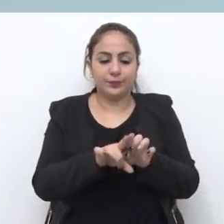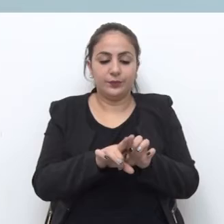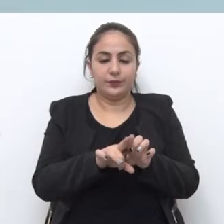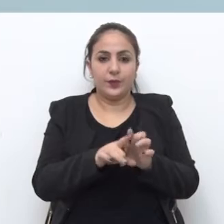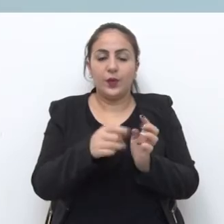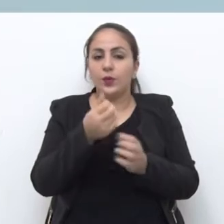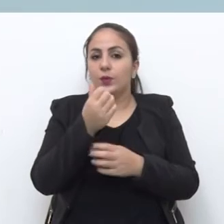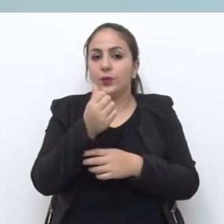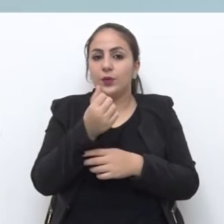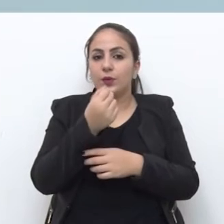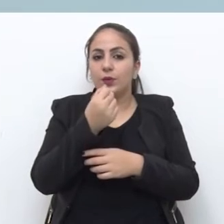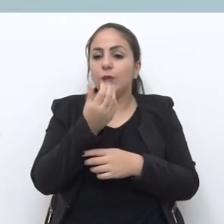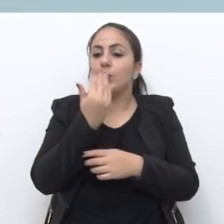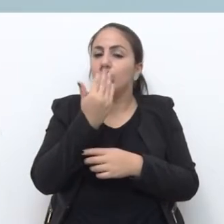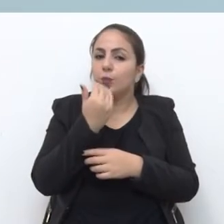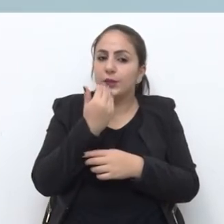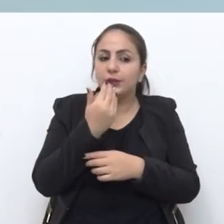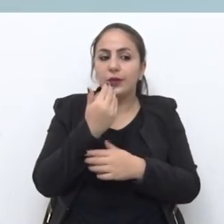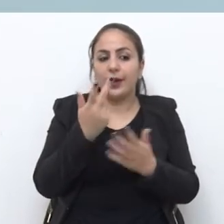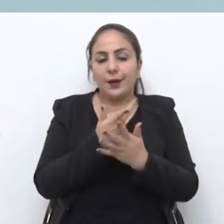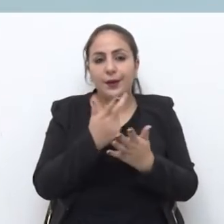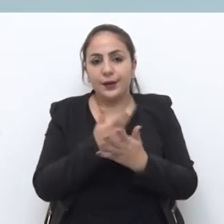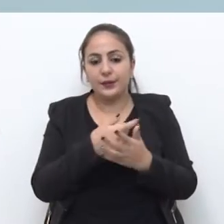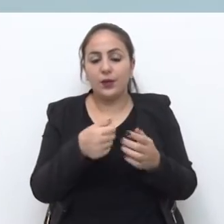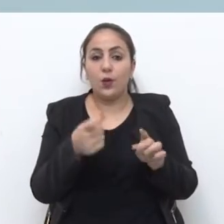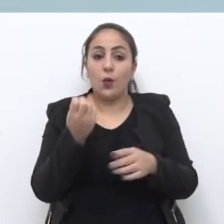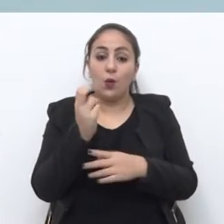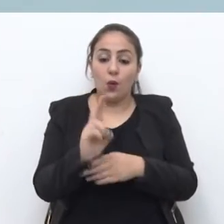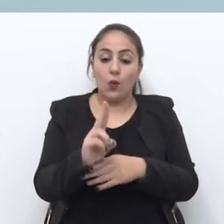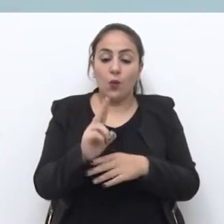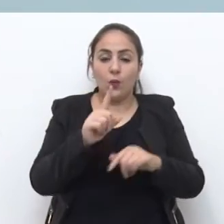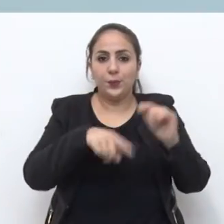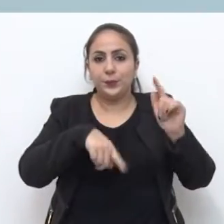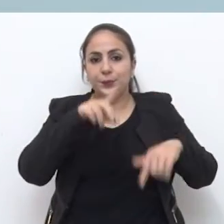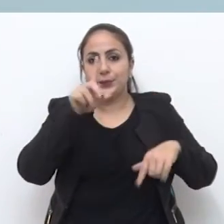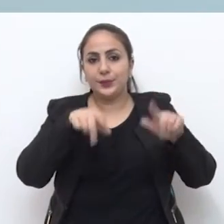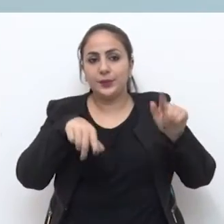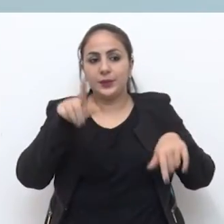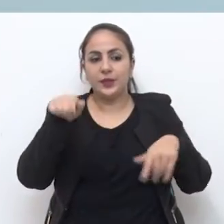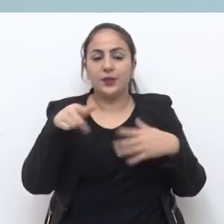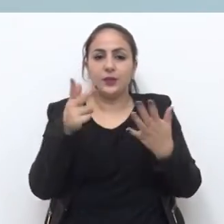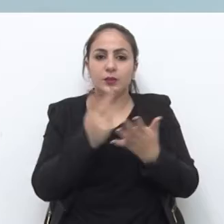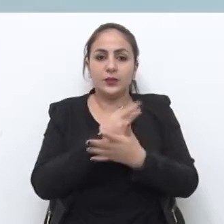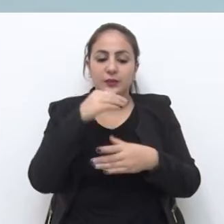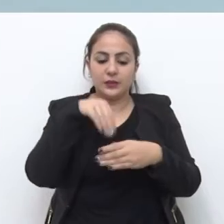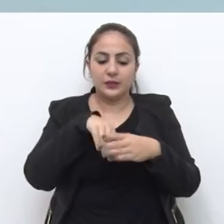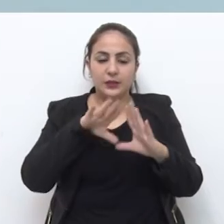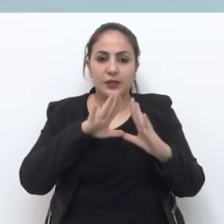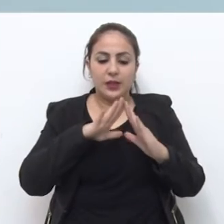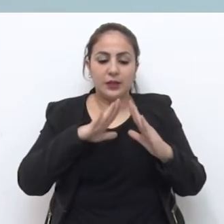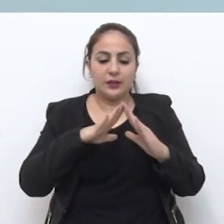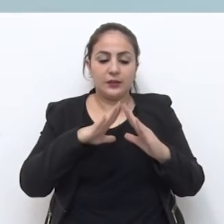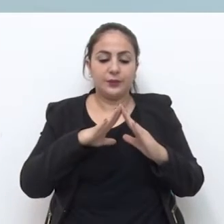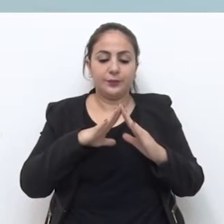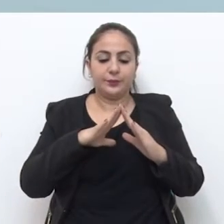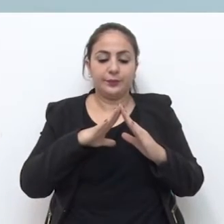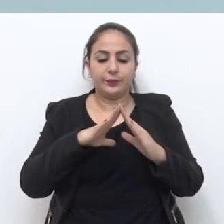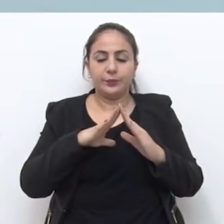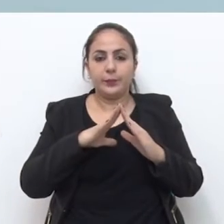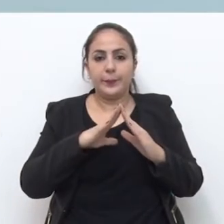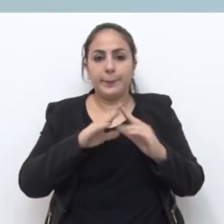até mesmo de uma alimentação que não é balanceada, ou até mesmo de quedas que ocorrem dentro de